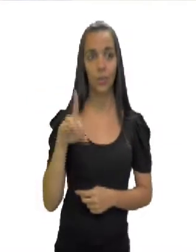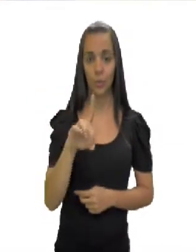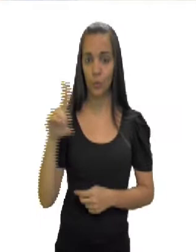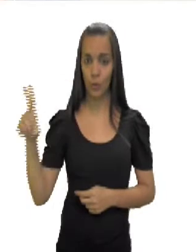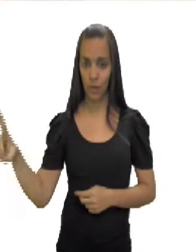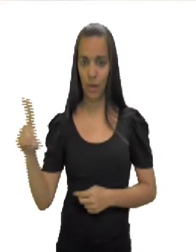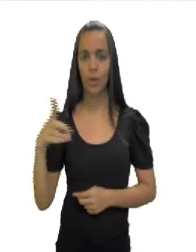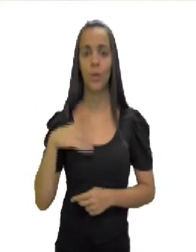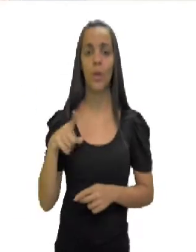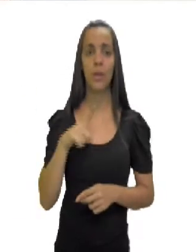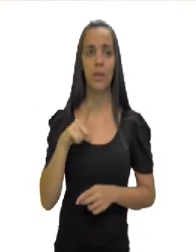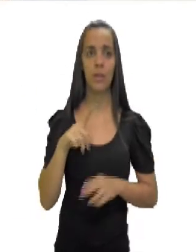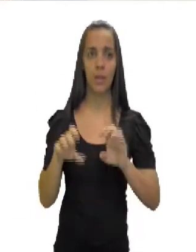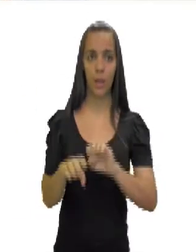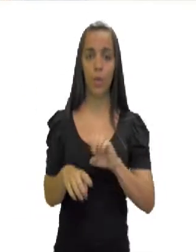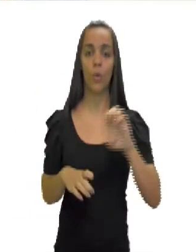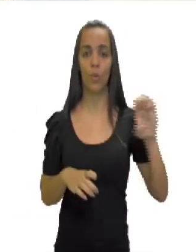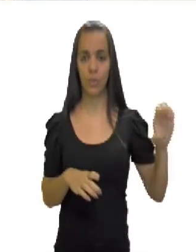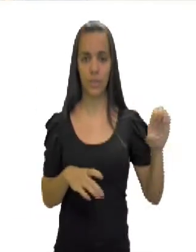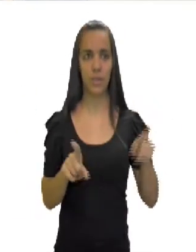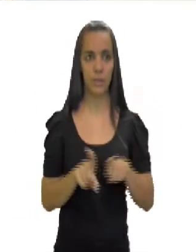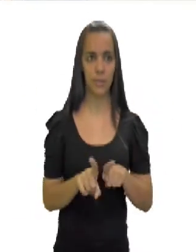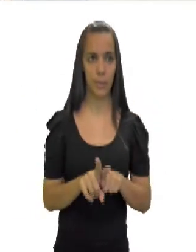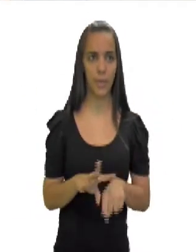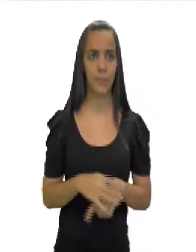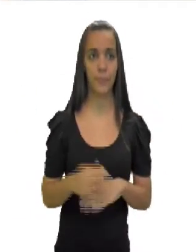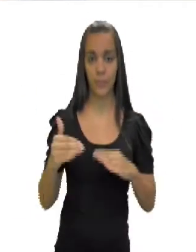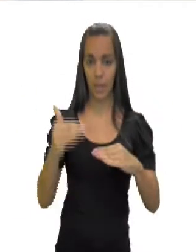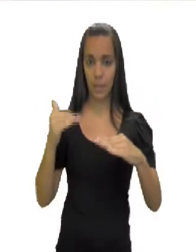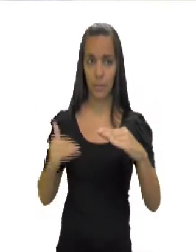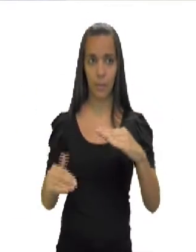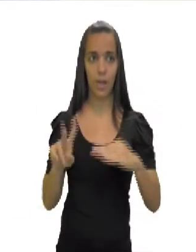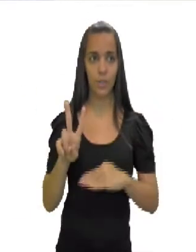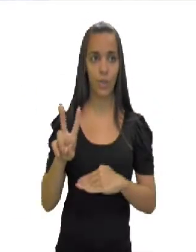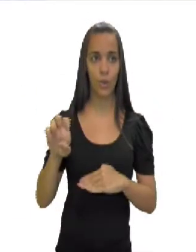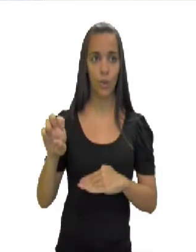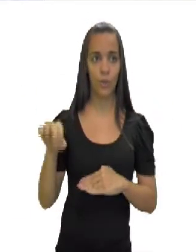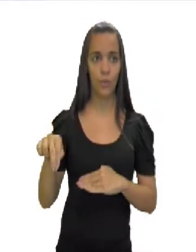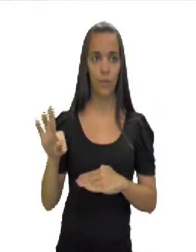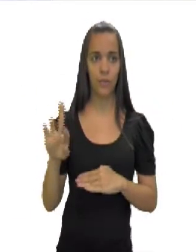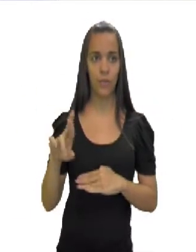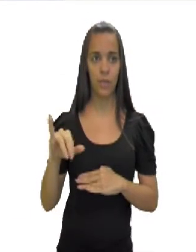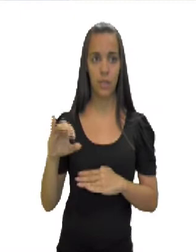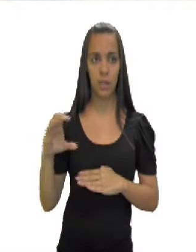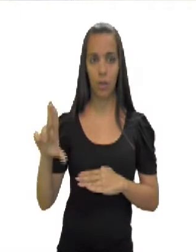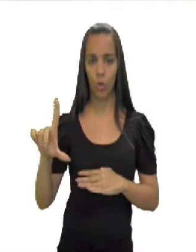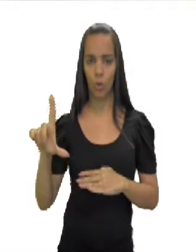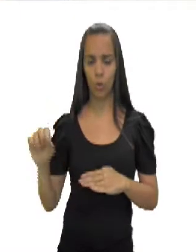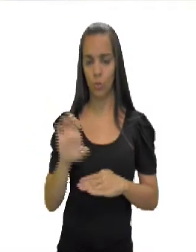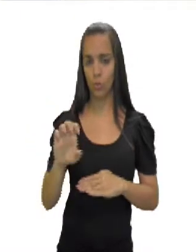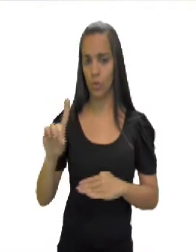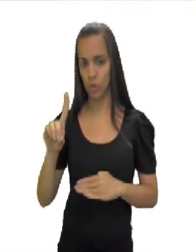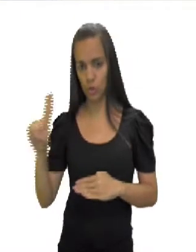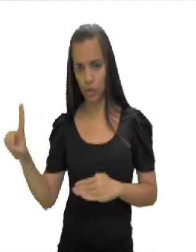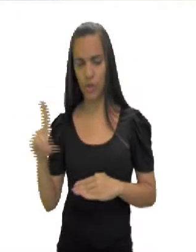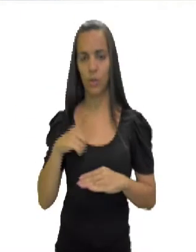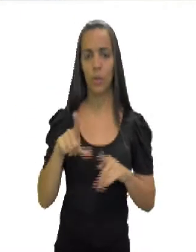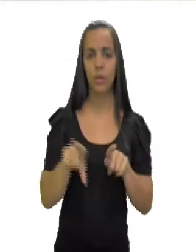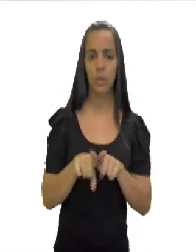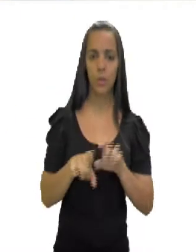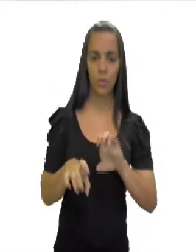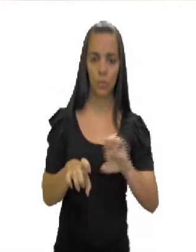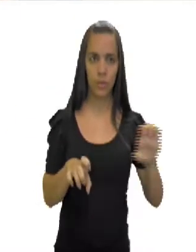esquerdo. Temos o ventrículo direito e o ventrículo esquerdo. As